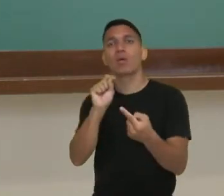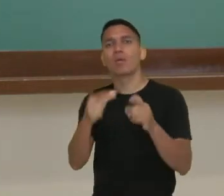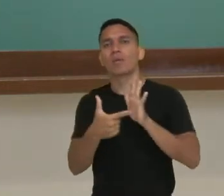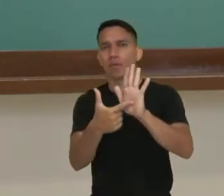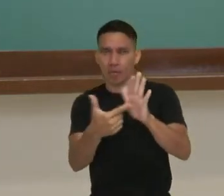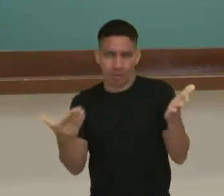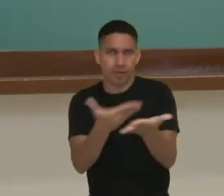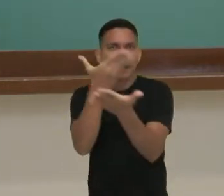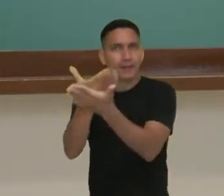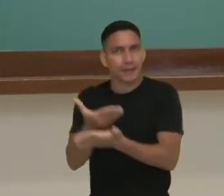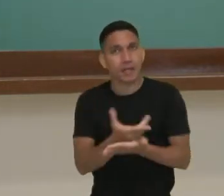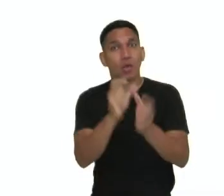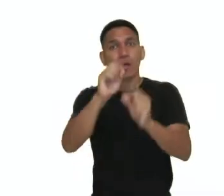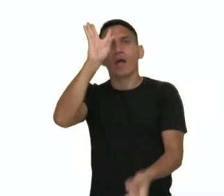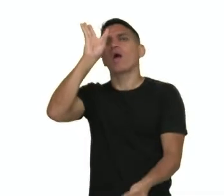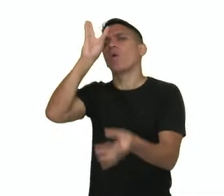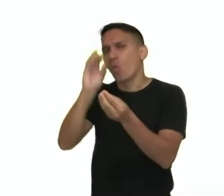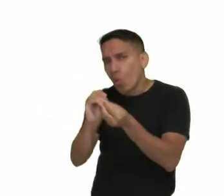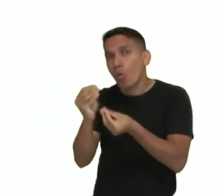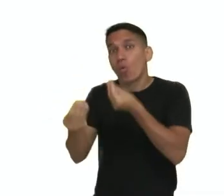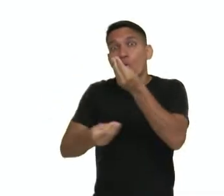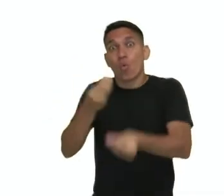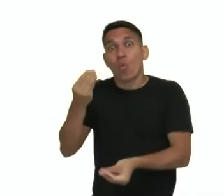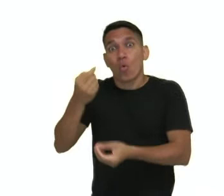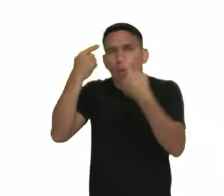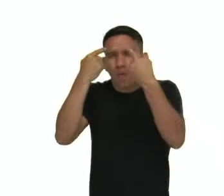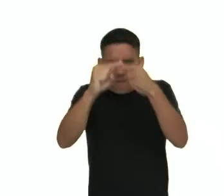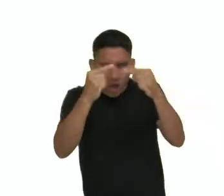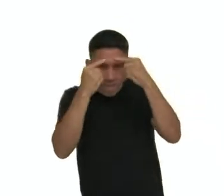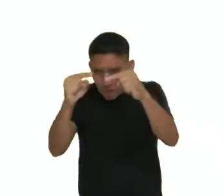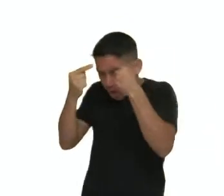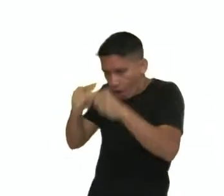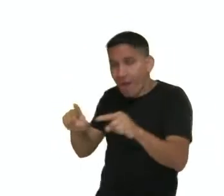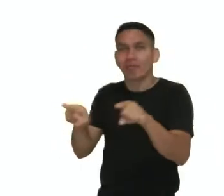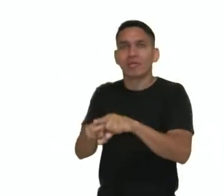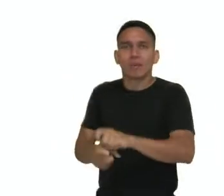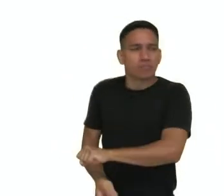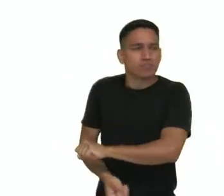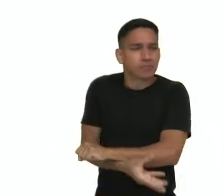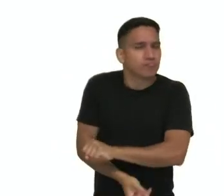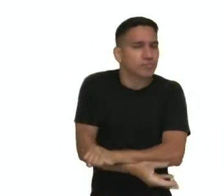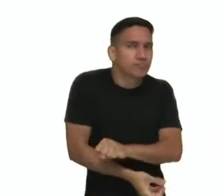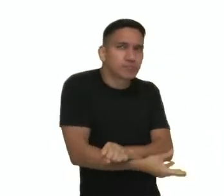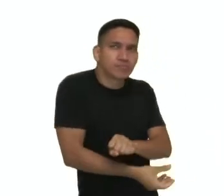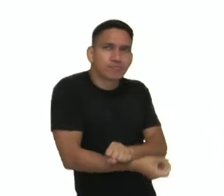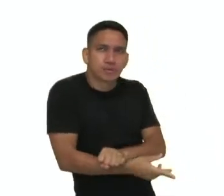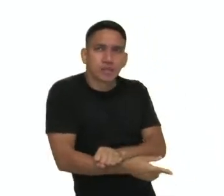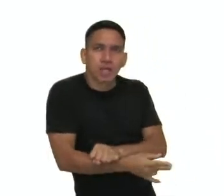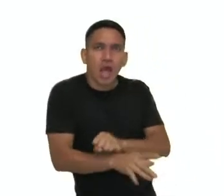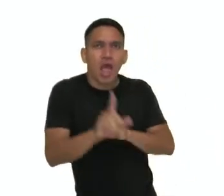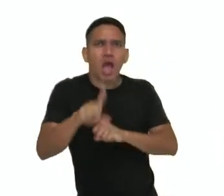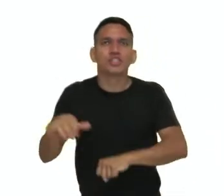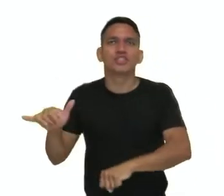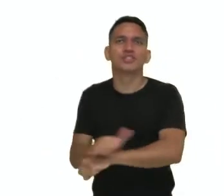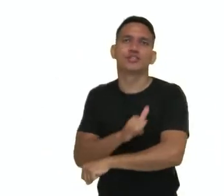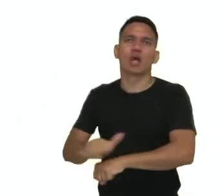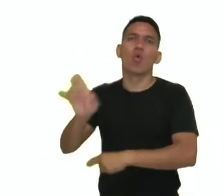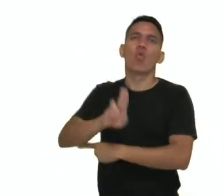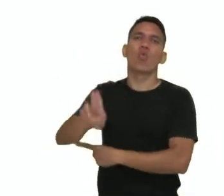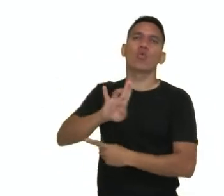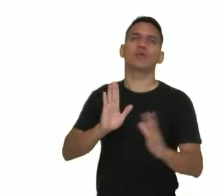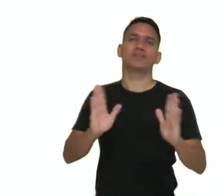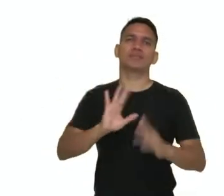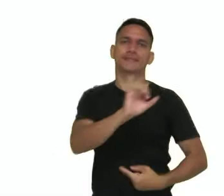nessa aula é compreender como a violência e a fraude eram artifícios utilizados no Império